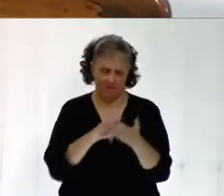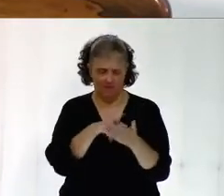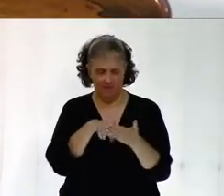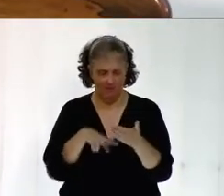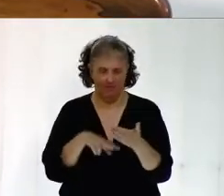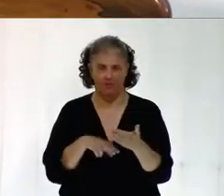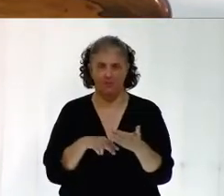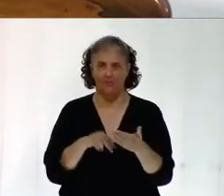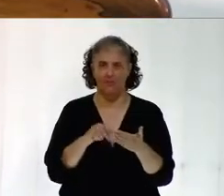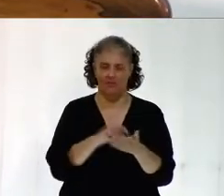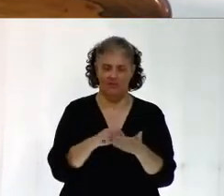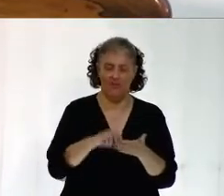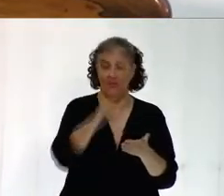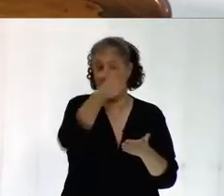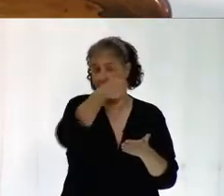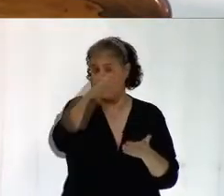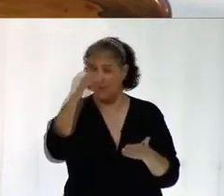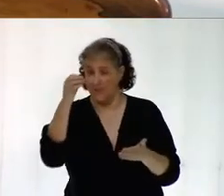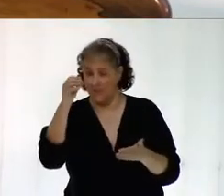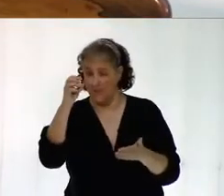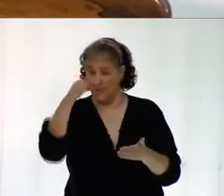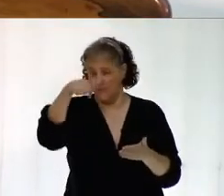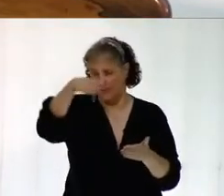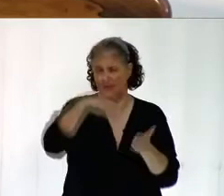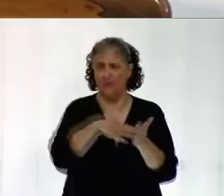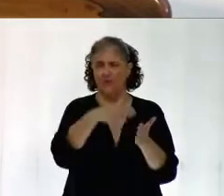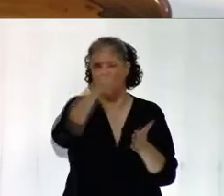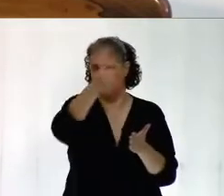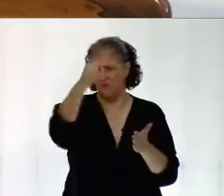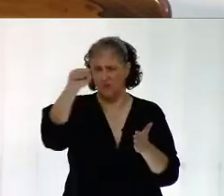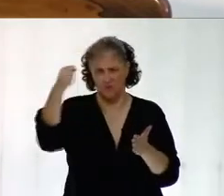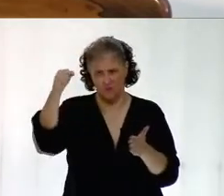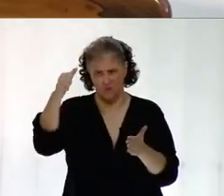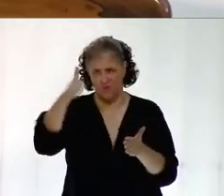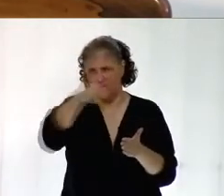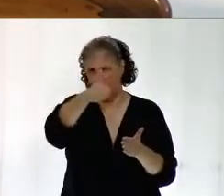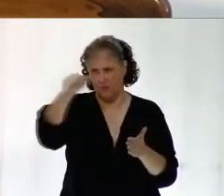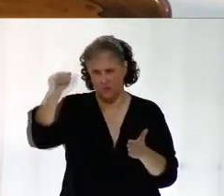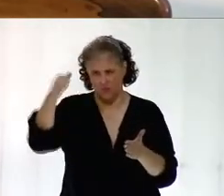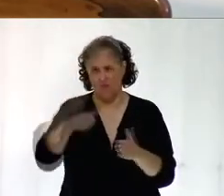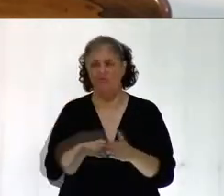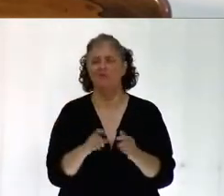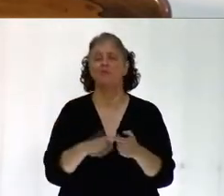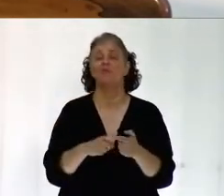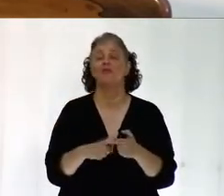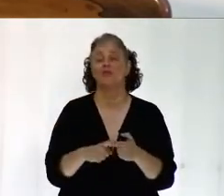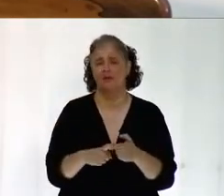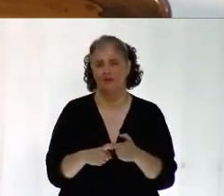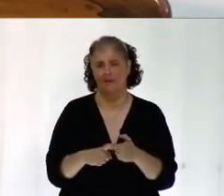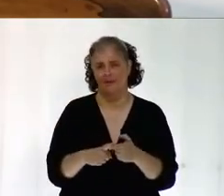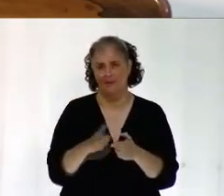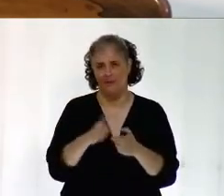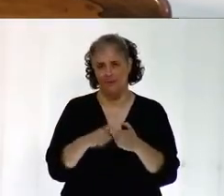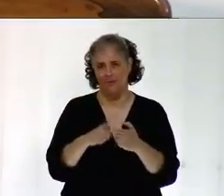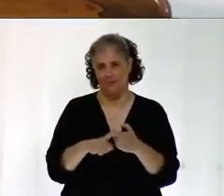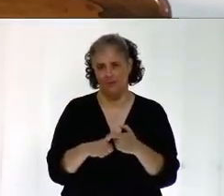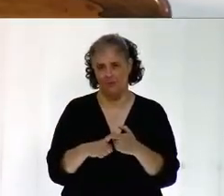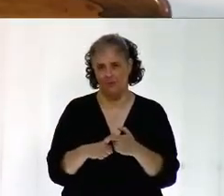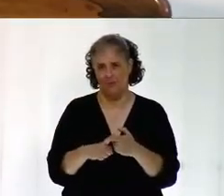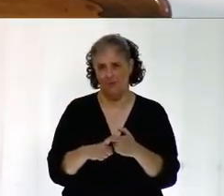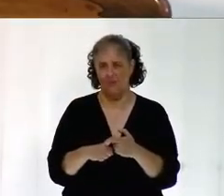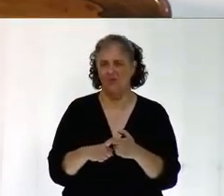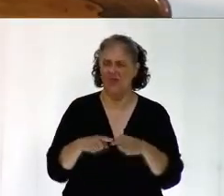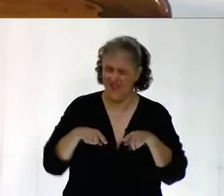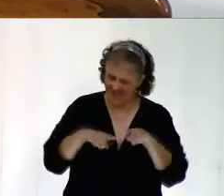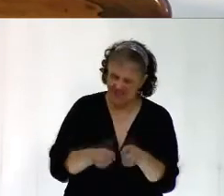17 e 18 hebreus 2 17 e 18 por que jesus passou por isso porque ele passou pelas